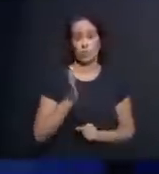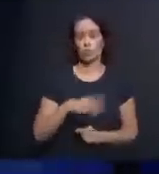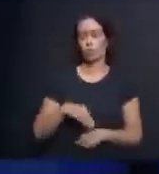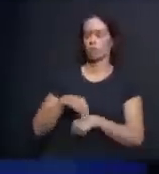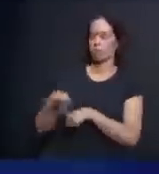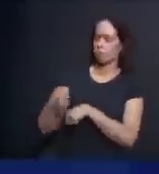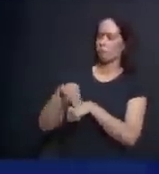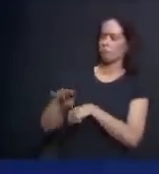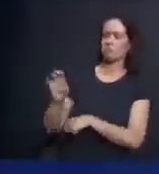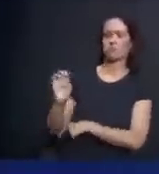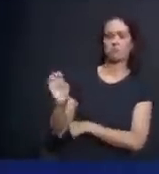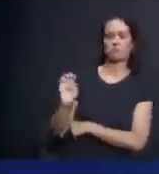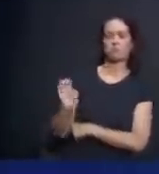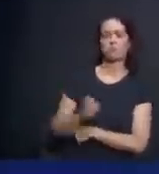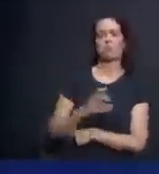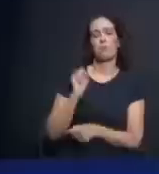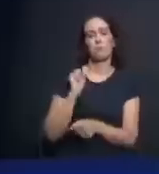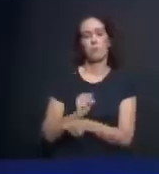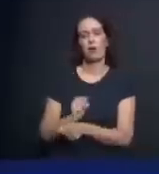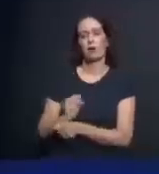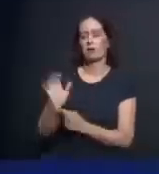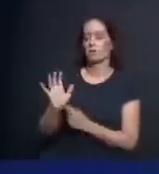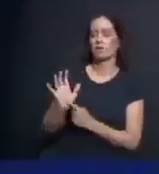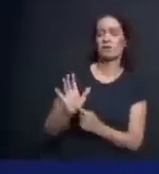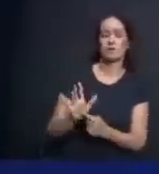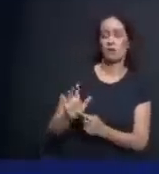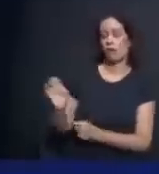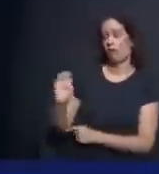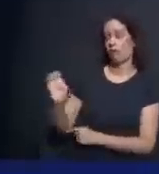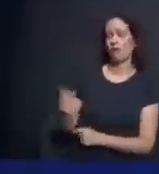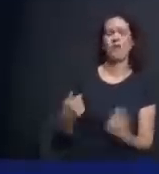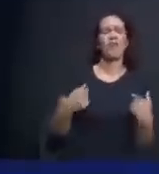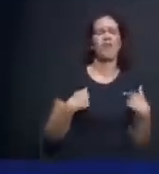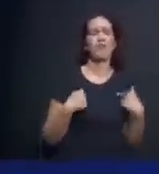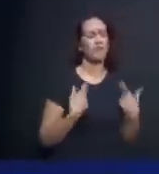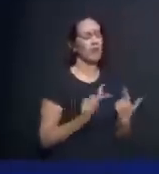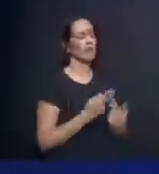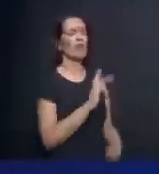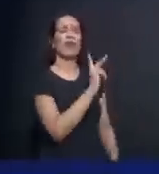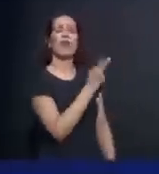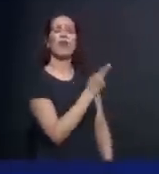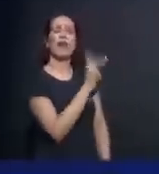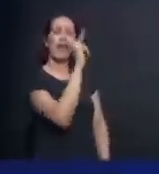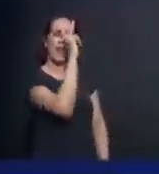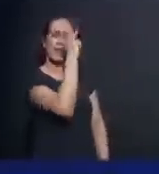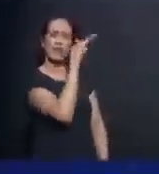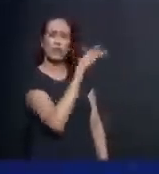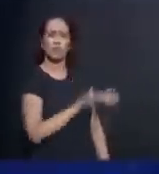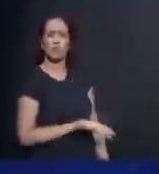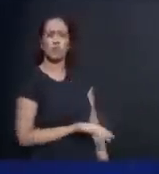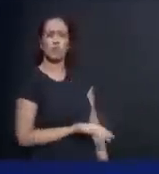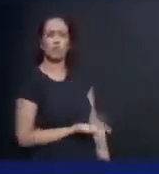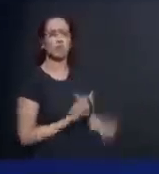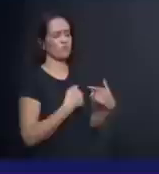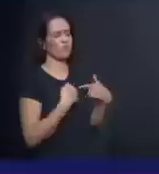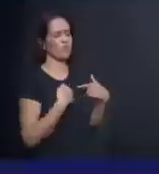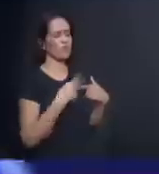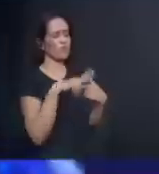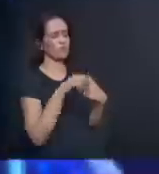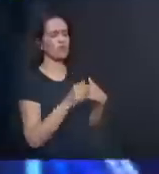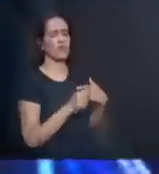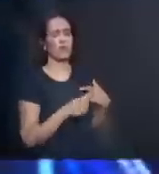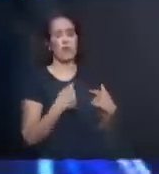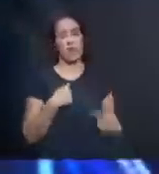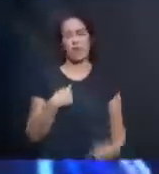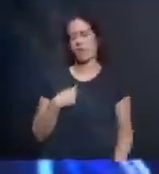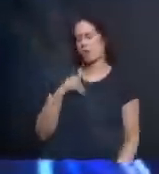amigos gays parar de se apresentar como gay. Eu não me apresento como hétero. Você é gay? Você é gay? Oi, eu sou gay. Eu nunca cheguei num lugar e falei: oi, eu sou